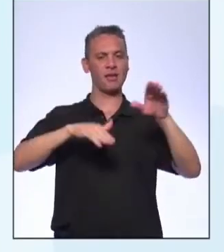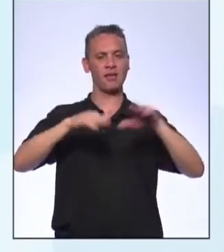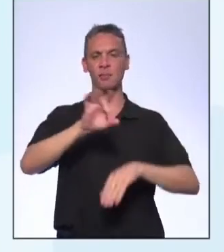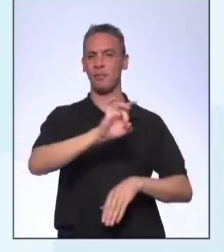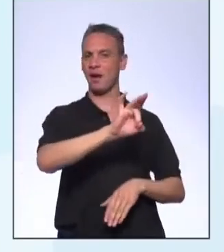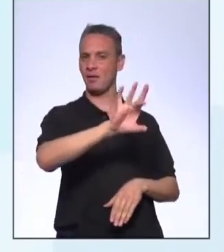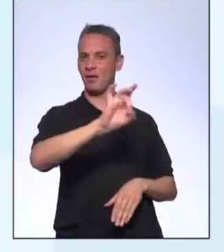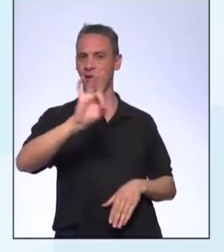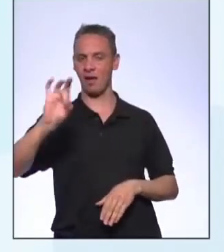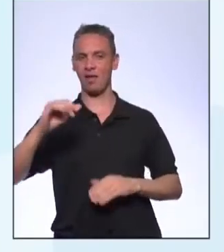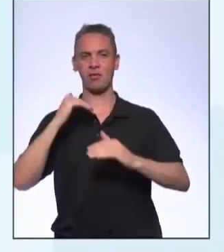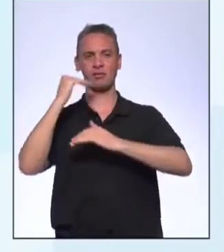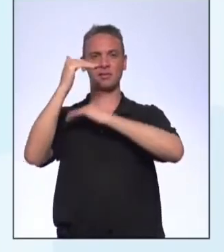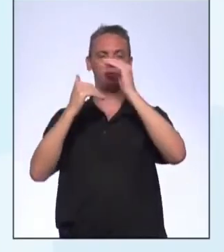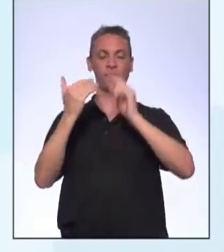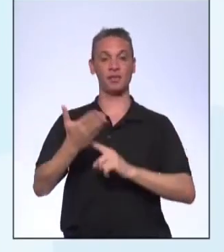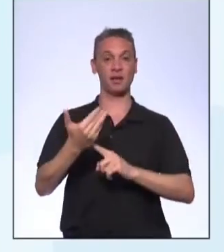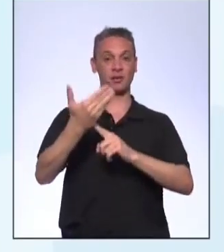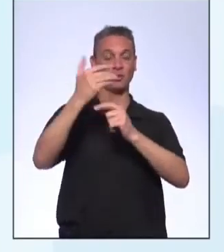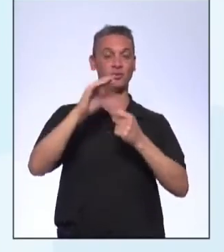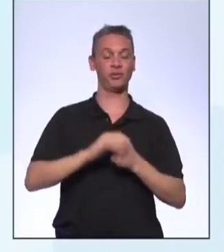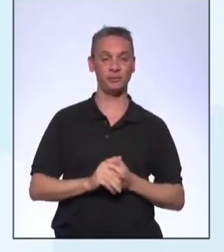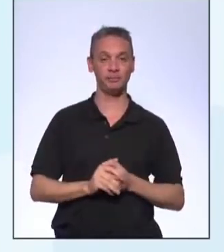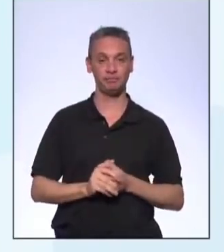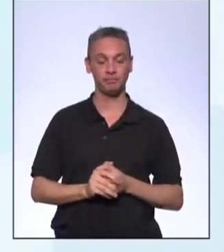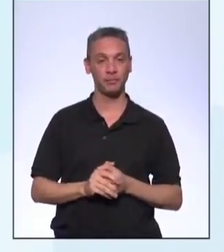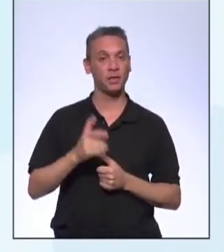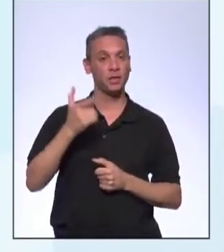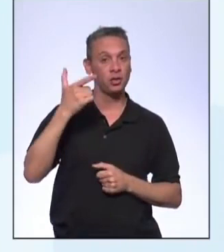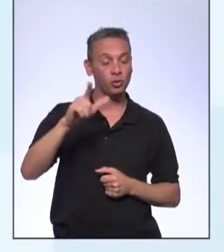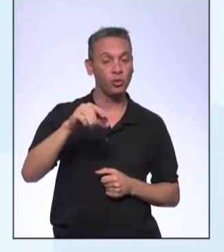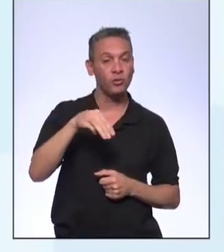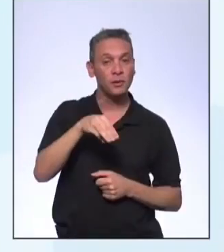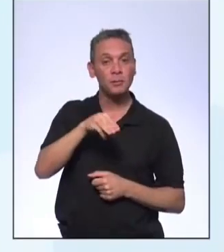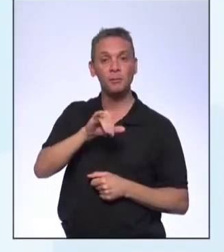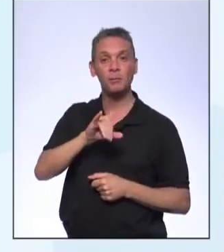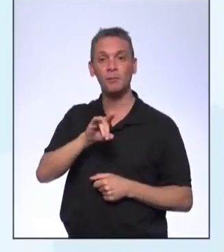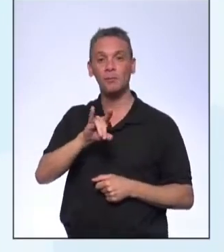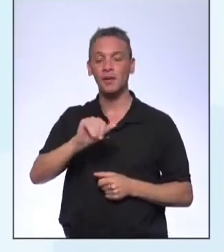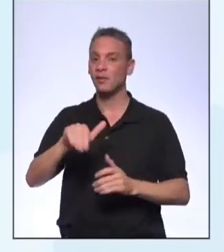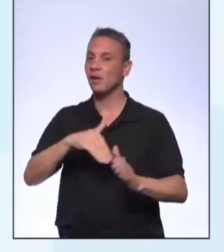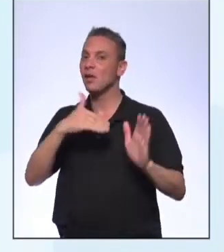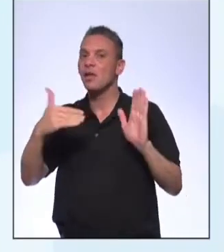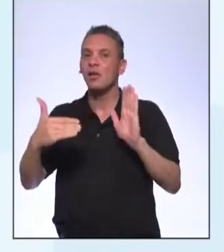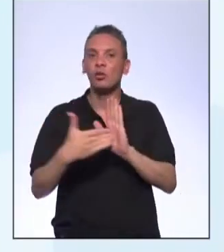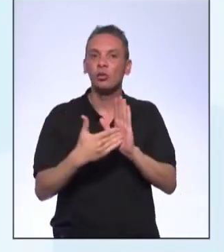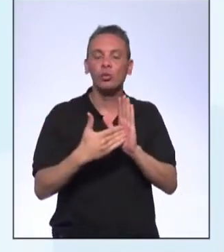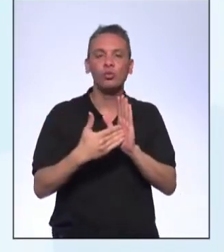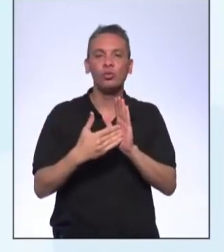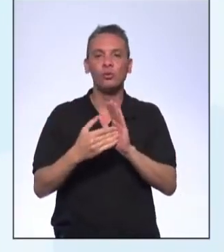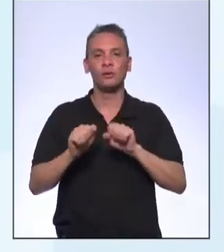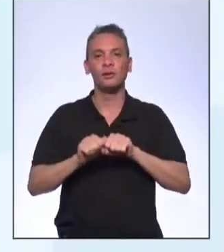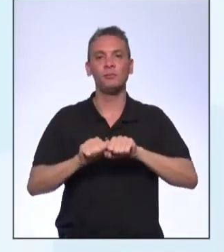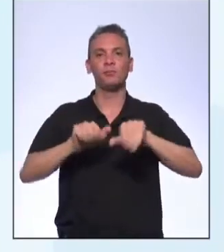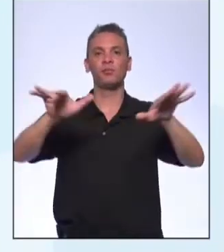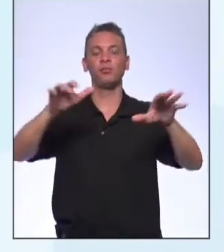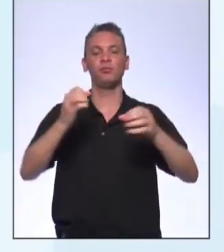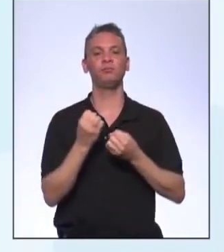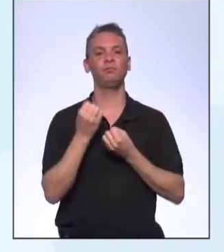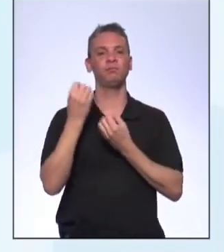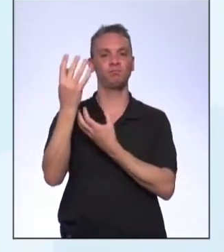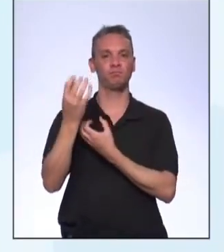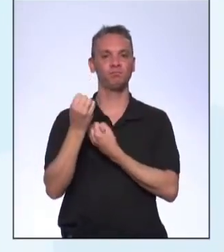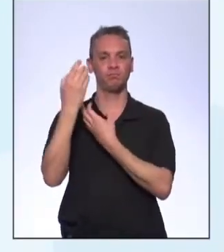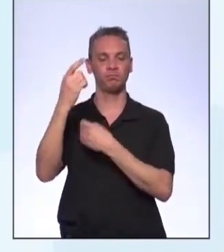um desenvolvimento tecnológico. Então, mais uma vez, mídia é todo suporte que é possível transmitir uma